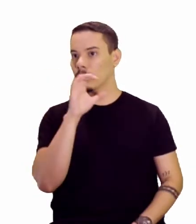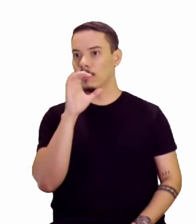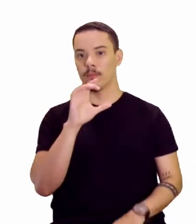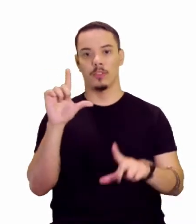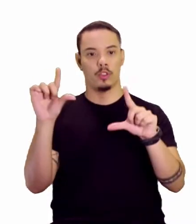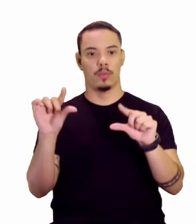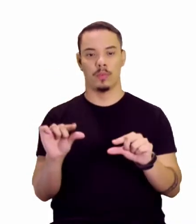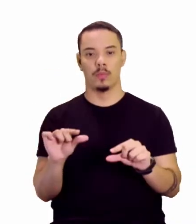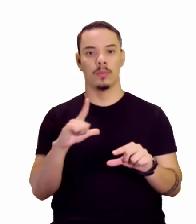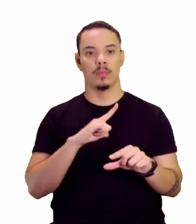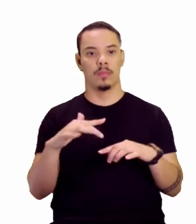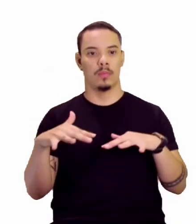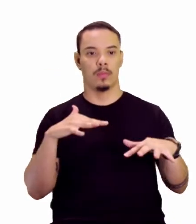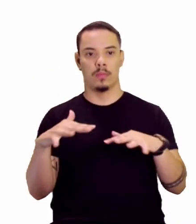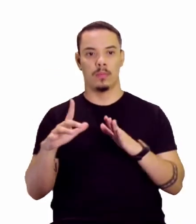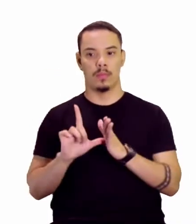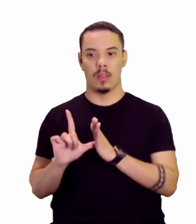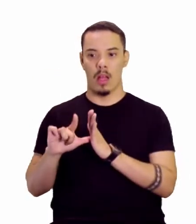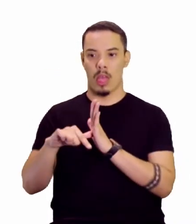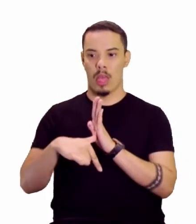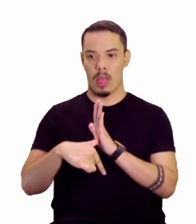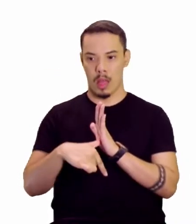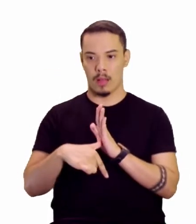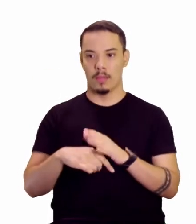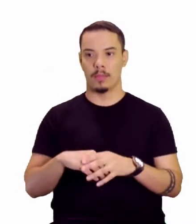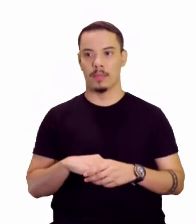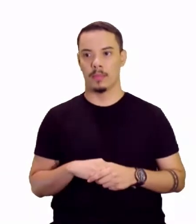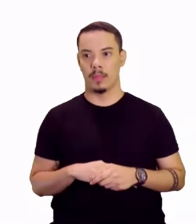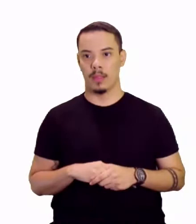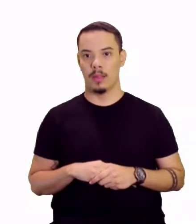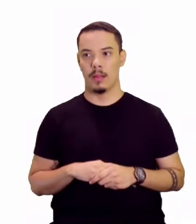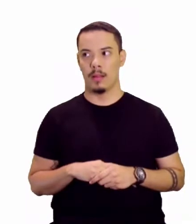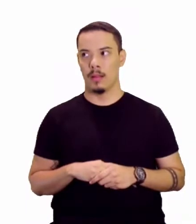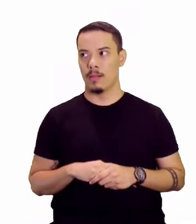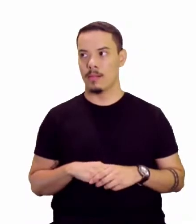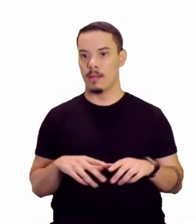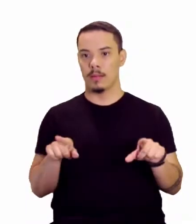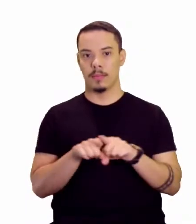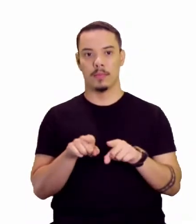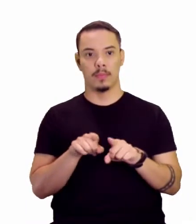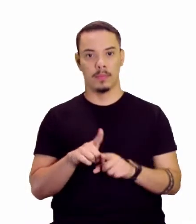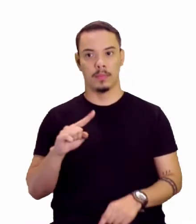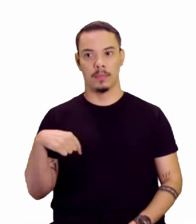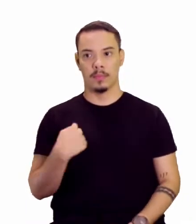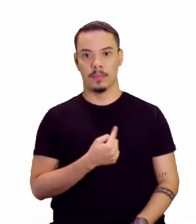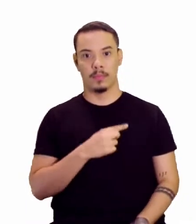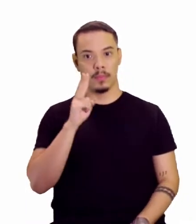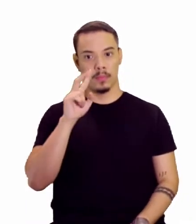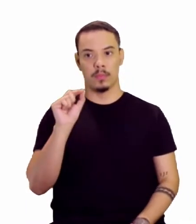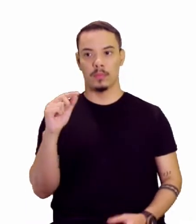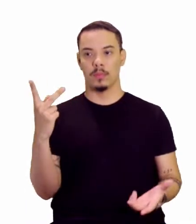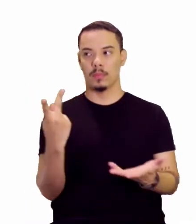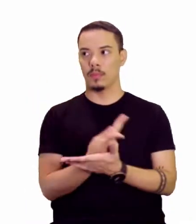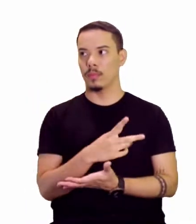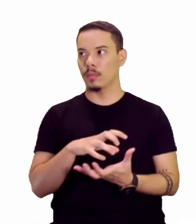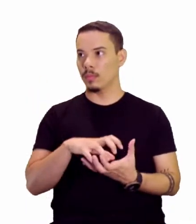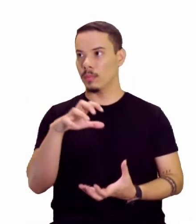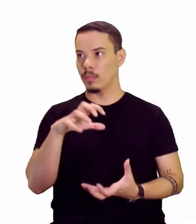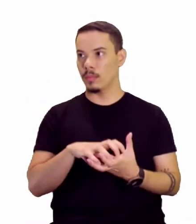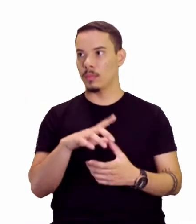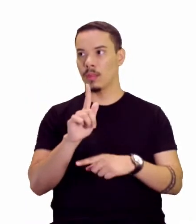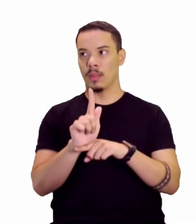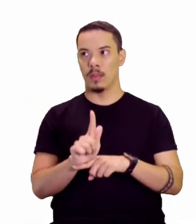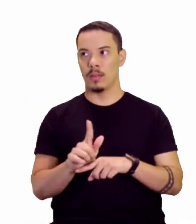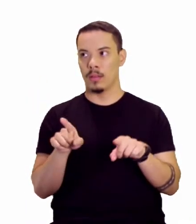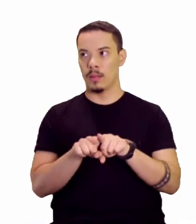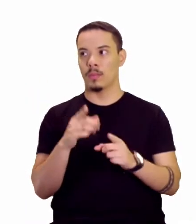diminuindo, aí vai ser um movimento retardado. Exatamente. E aqui nós vimos que o que atrai os corpos é a força gravitacional, que nós